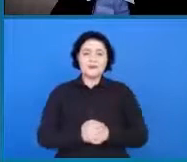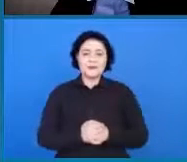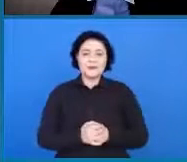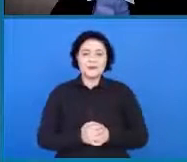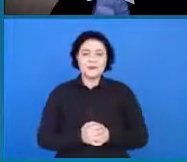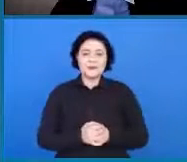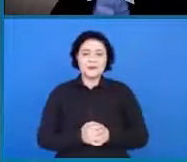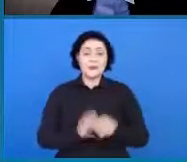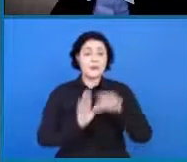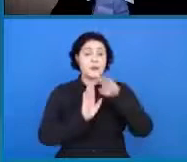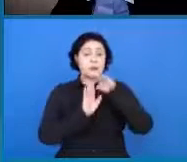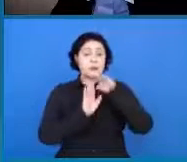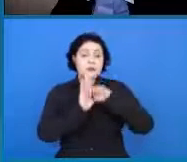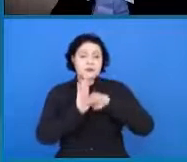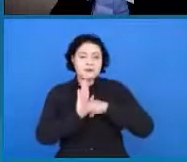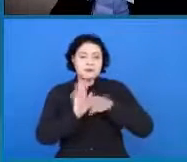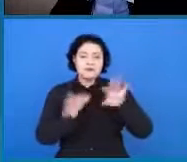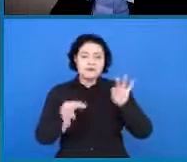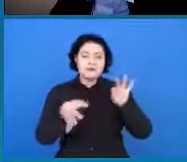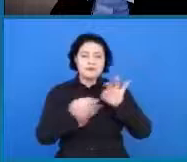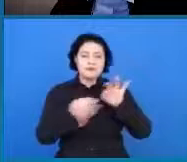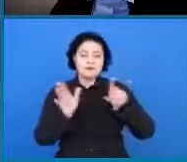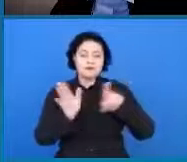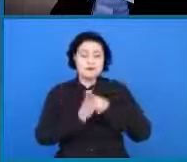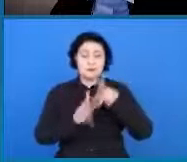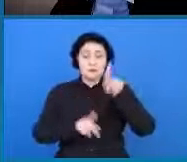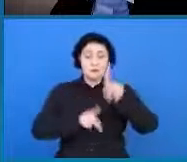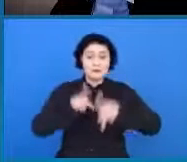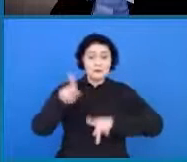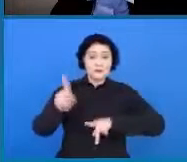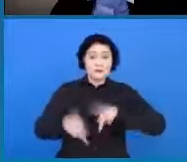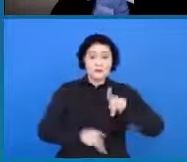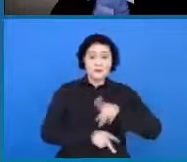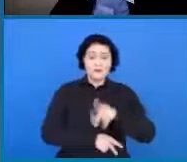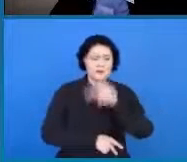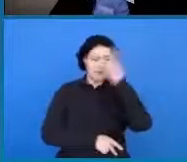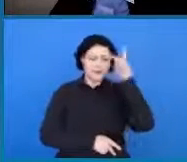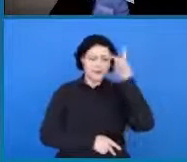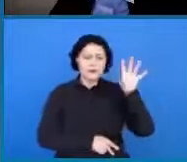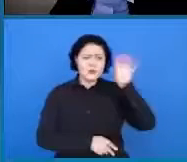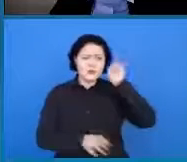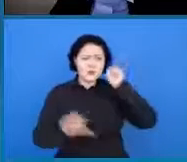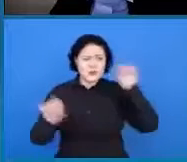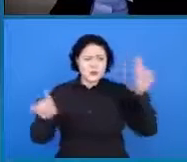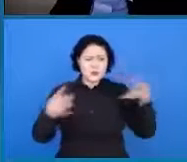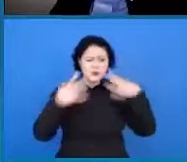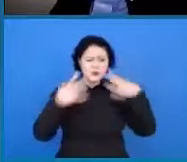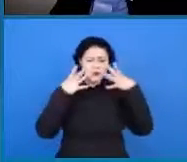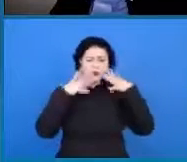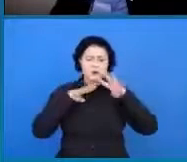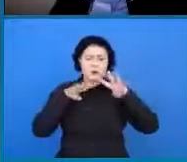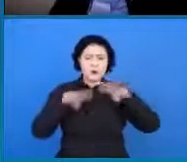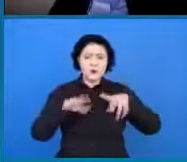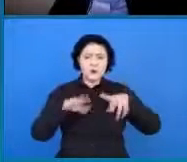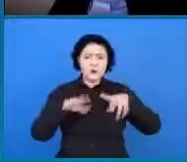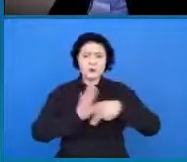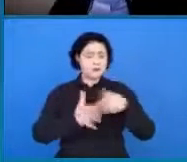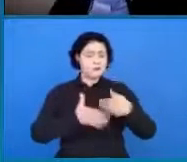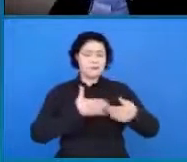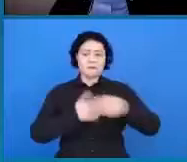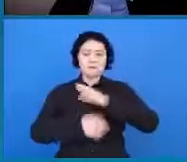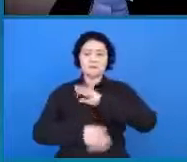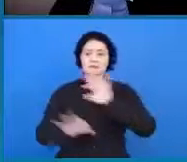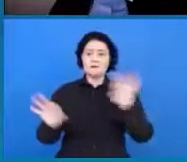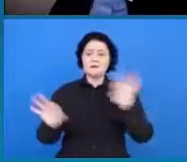o programa deveria ser dedicado ao povo ao ouvinte sem qualquer conotação de crédito raça de